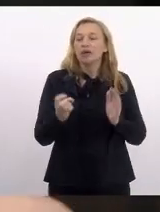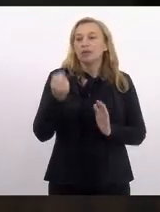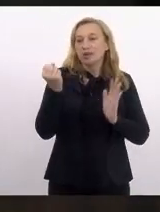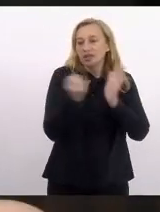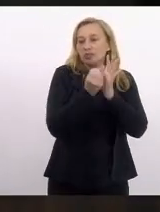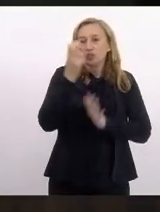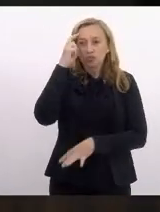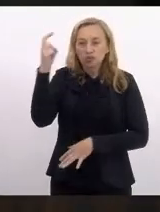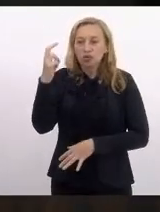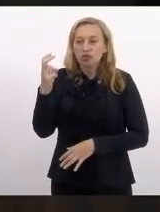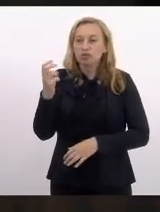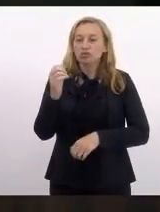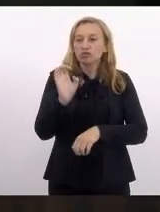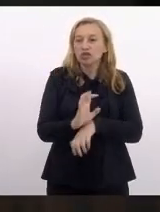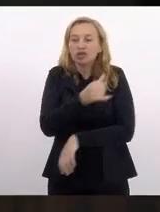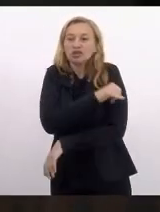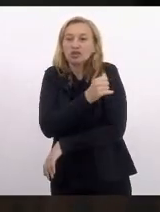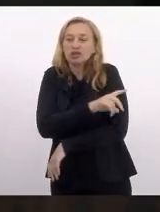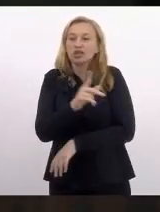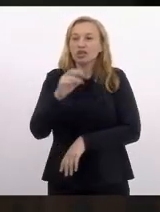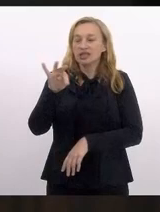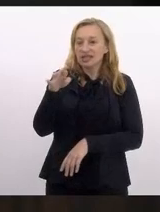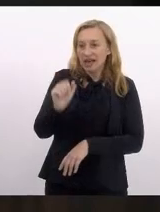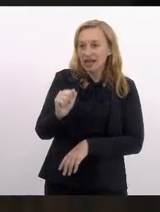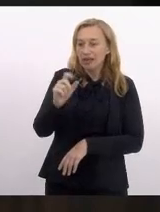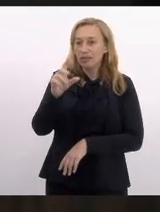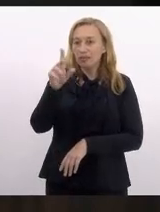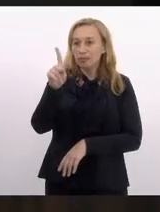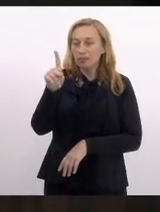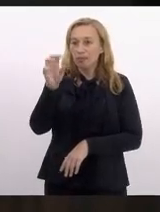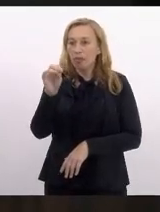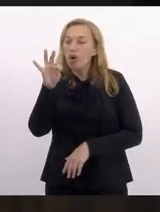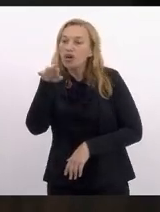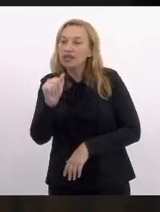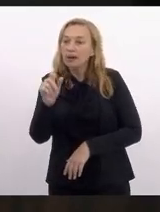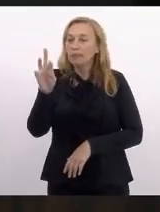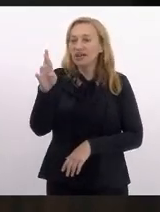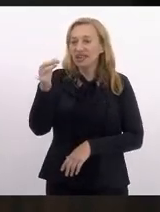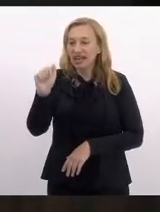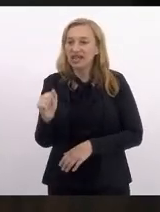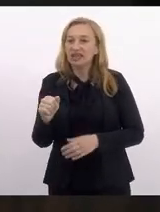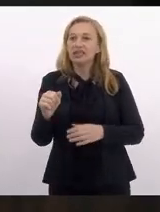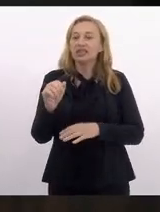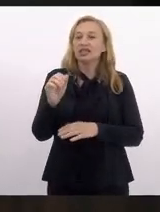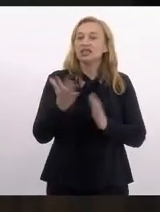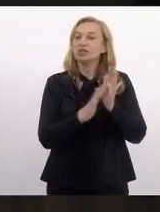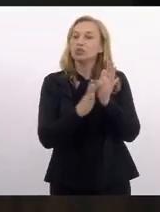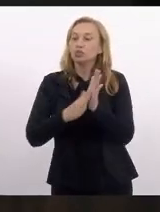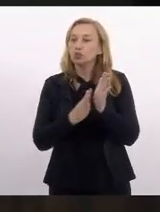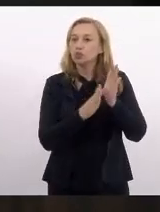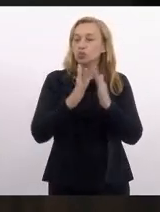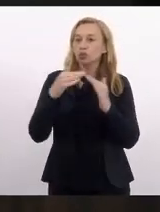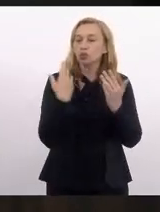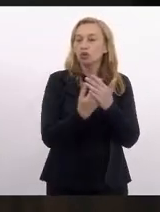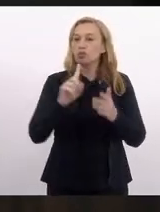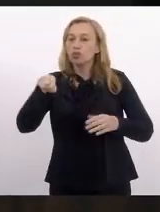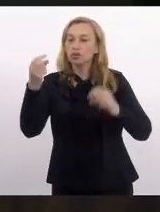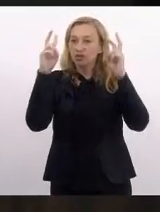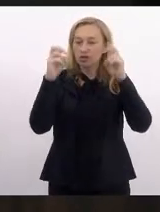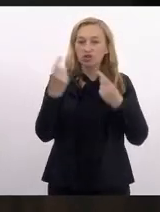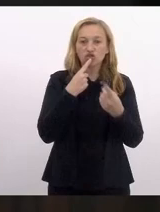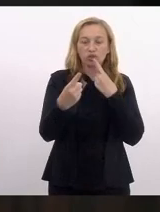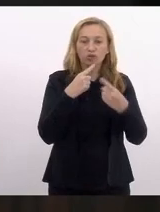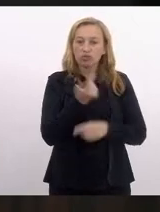imaterial do Estado do Rio de Janeiro as figuras do mestre-sala e porta-bandeira protetores do estandarte da escola que sabe dá outras providências em